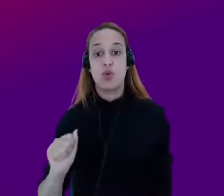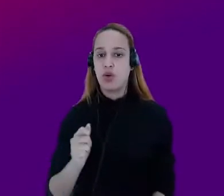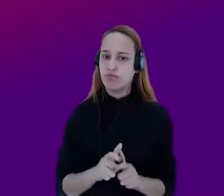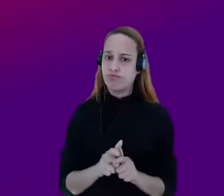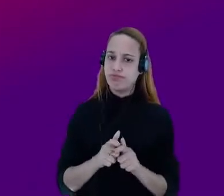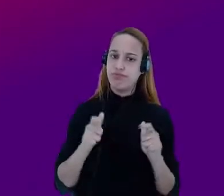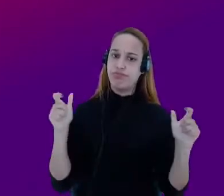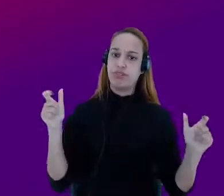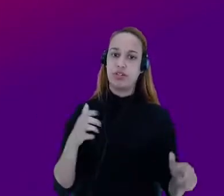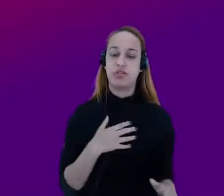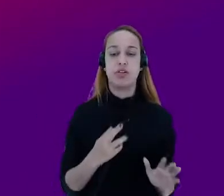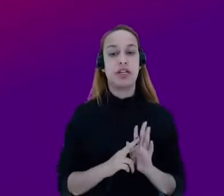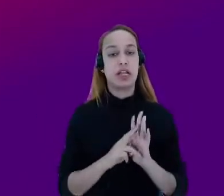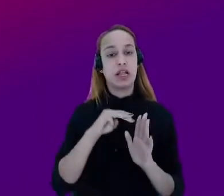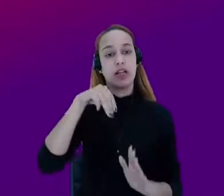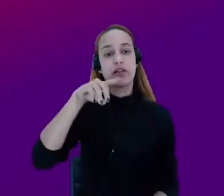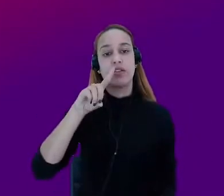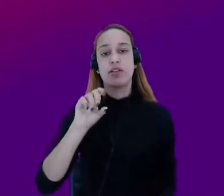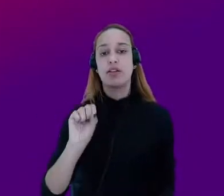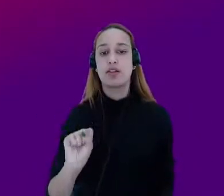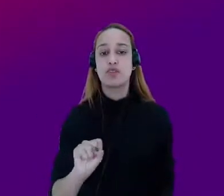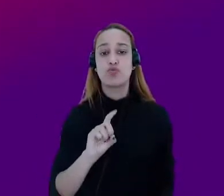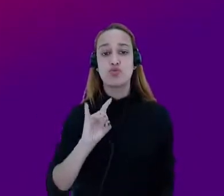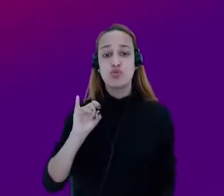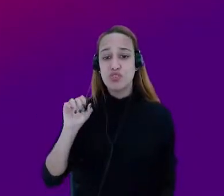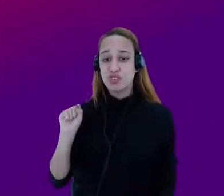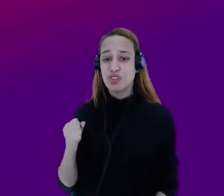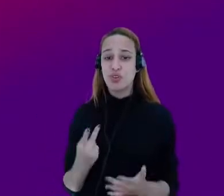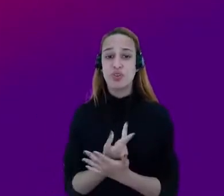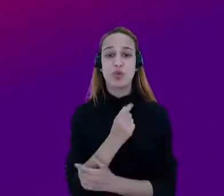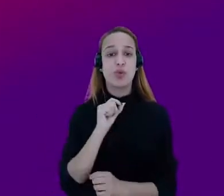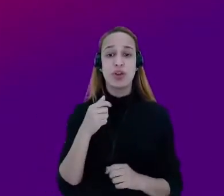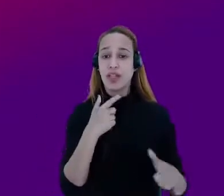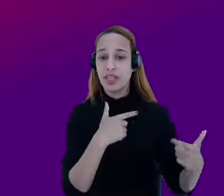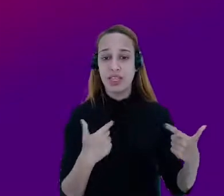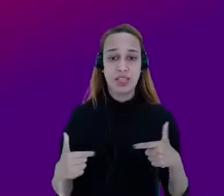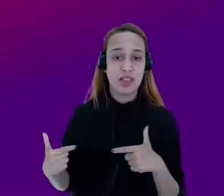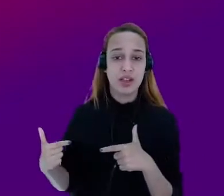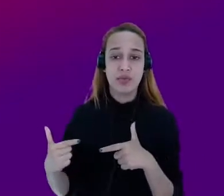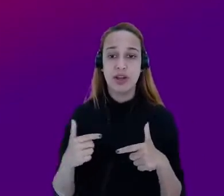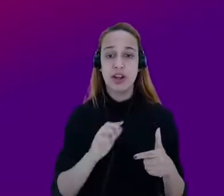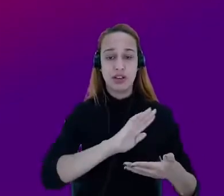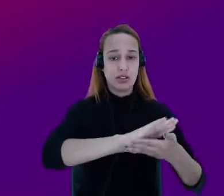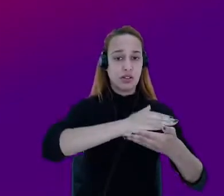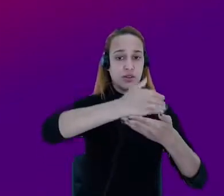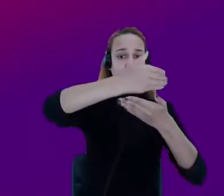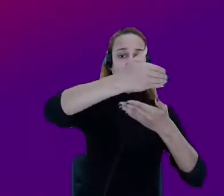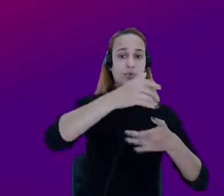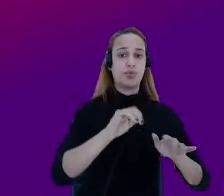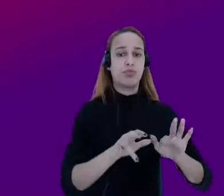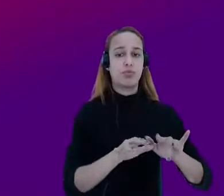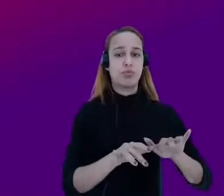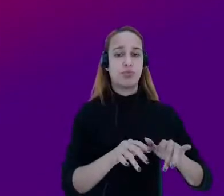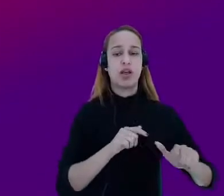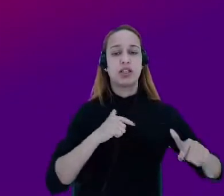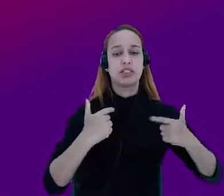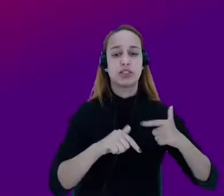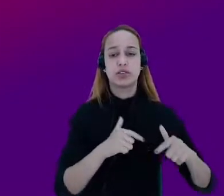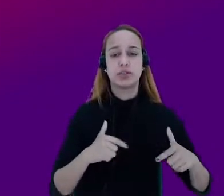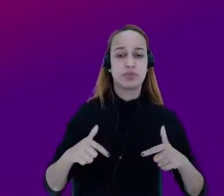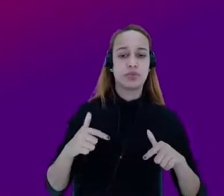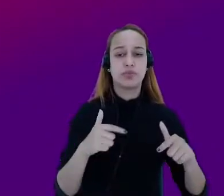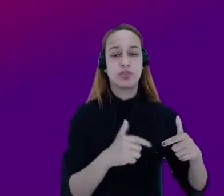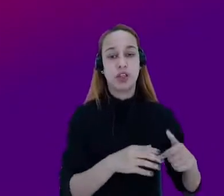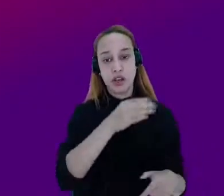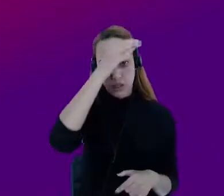represento, o MDS, em um dia colocou todo mundo para trabalhar, cada um com seu notebook, ligou, conectou, estava todo mundo trabalhando, atendendo os nossos